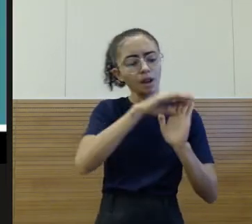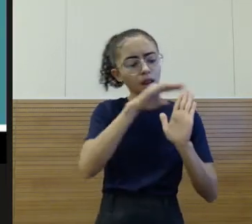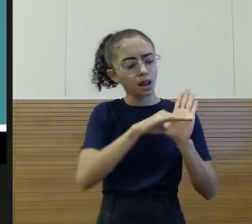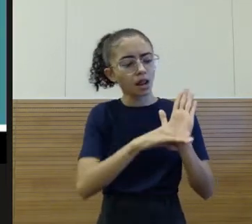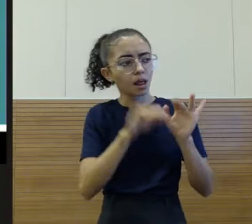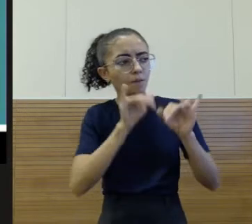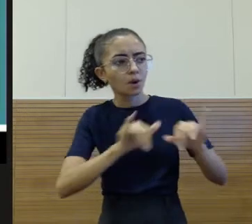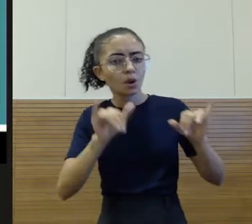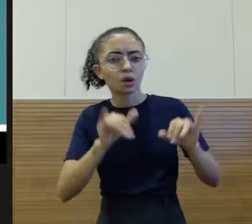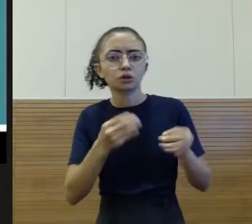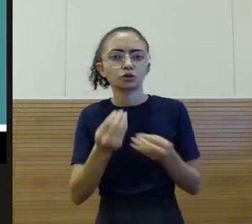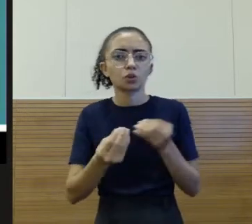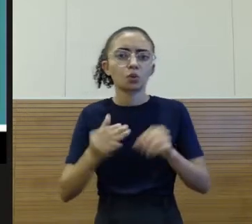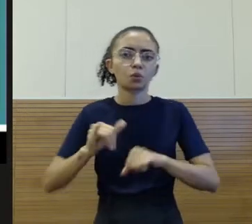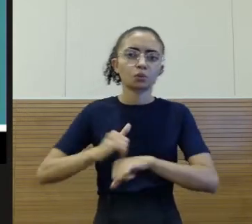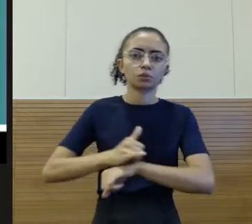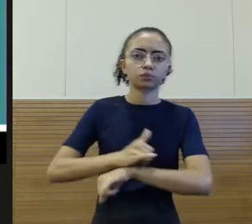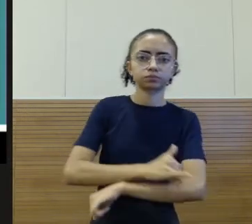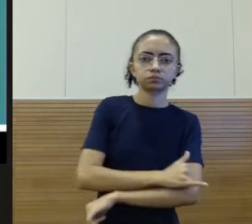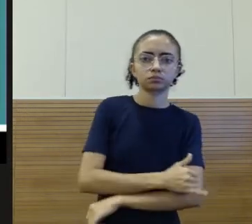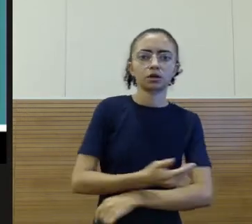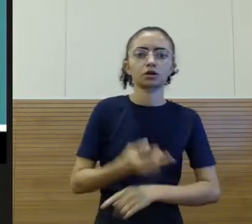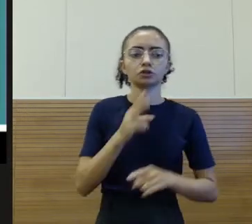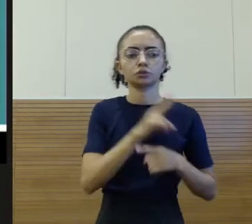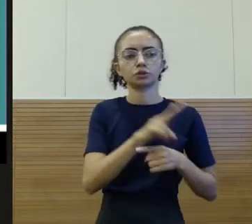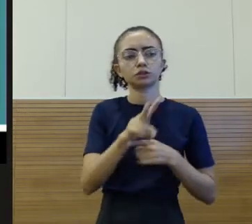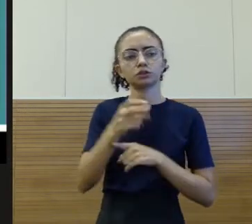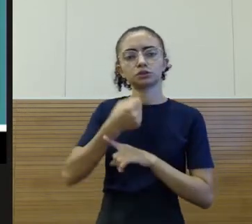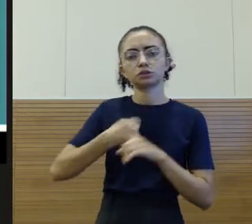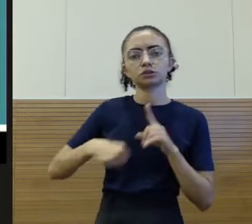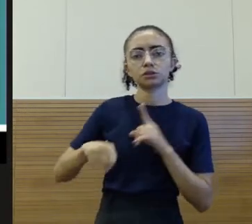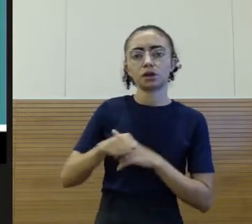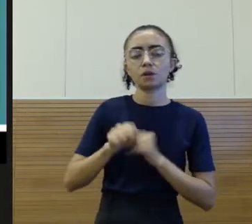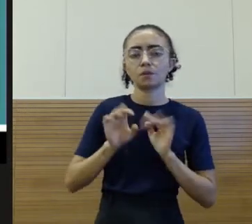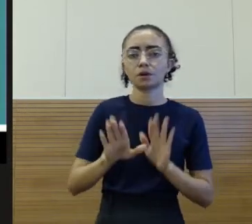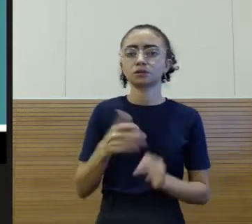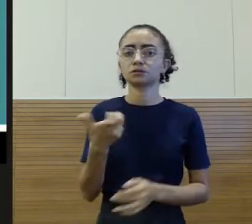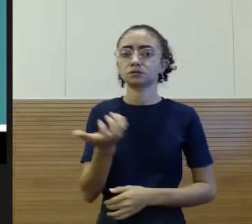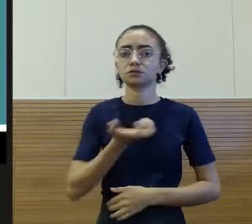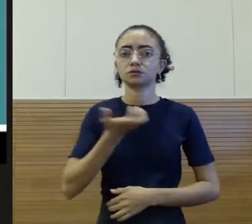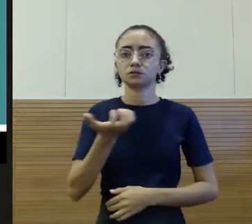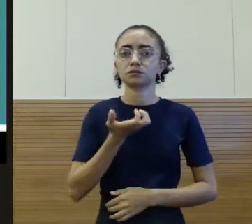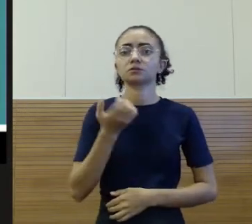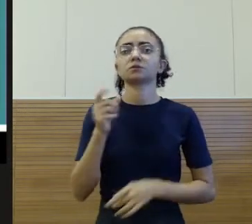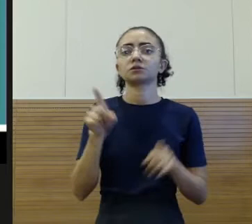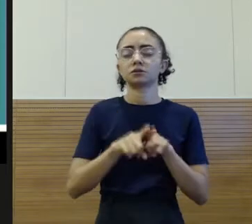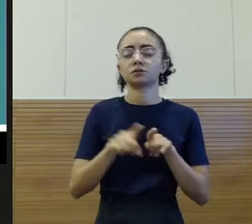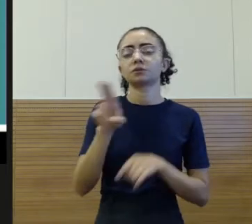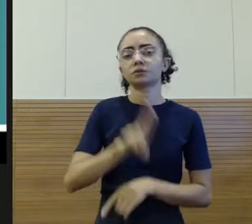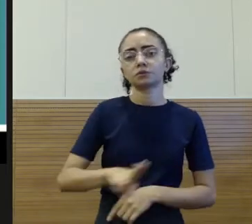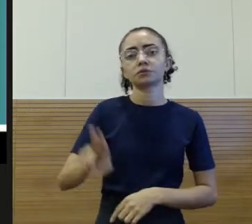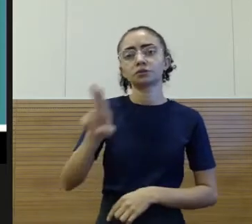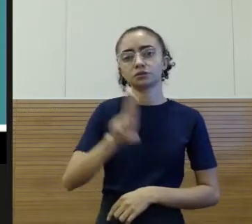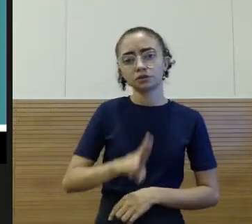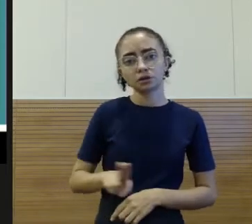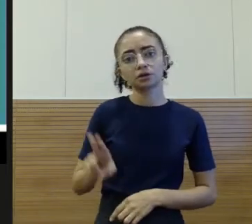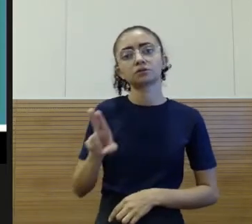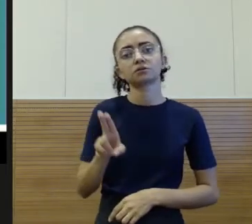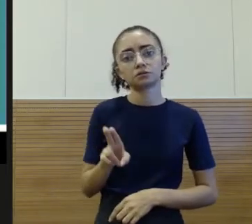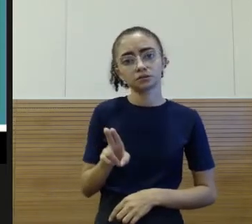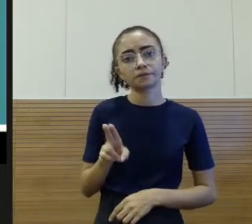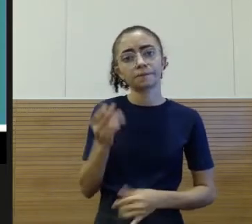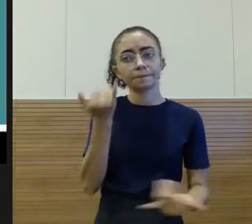da obesidade, proteção social, mas gostaríamos que pudessem ser também usadas para